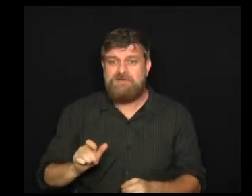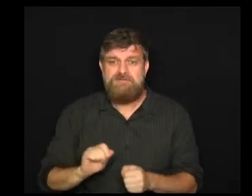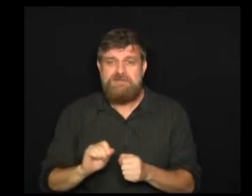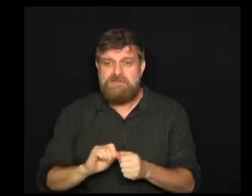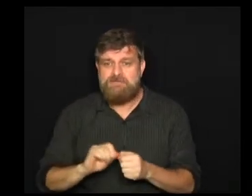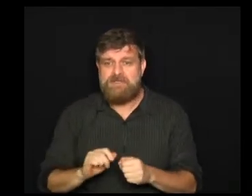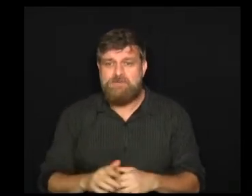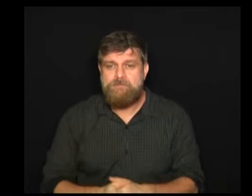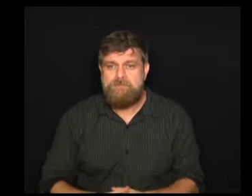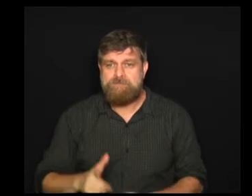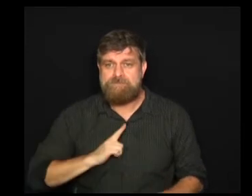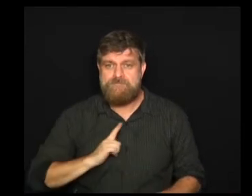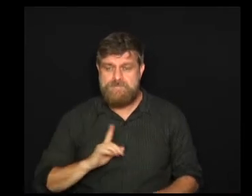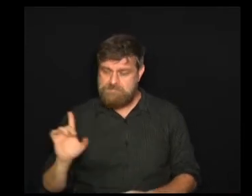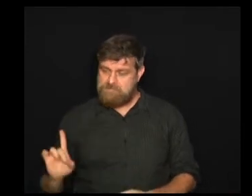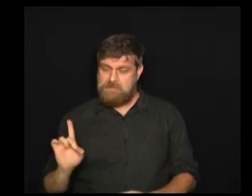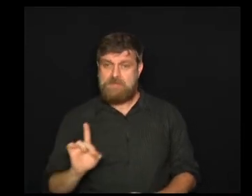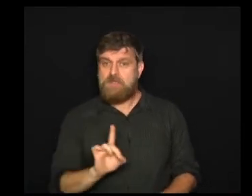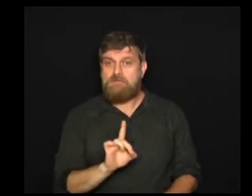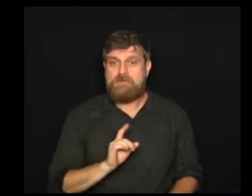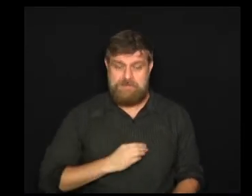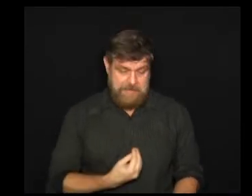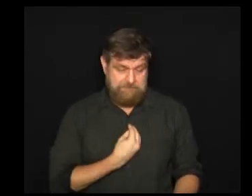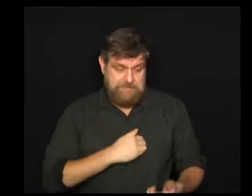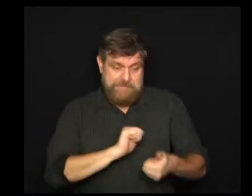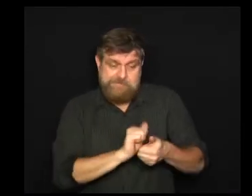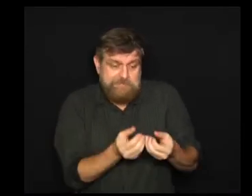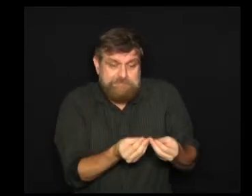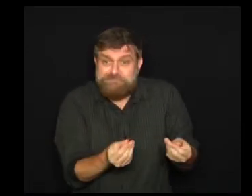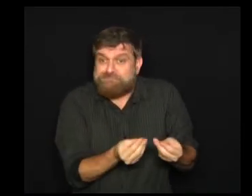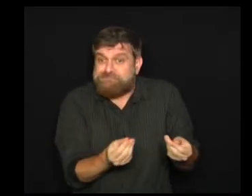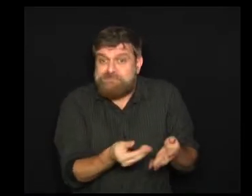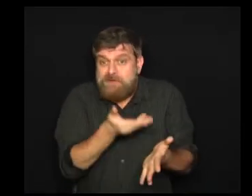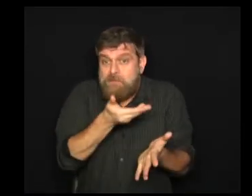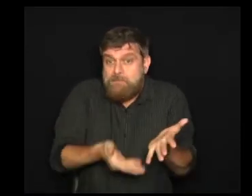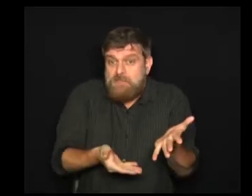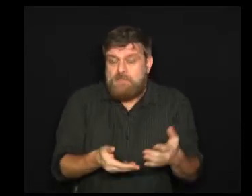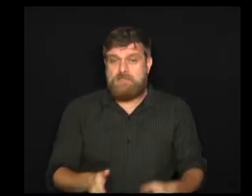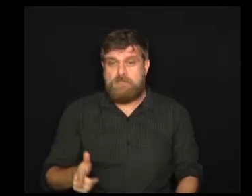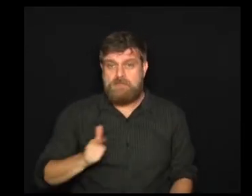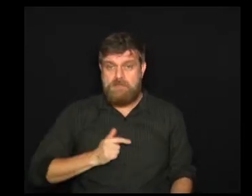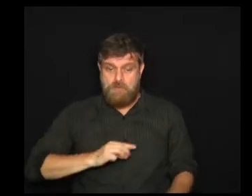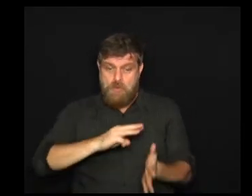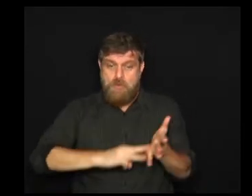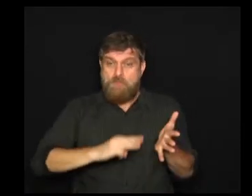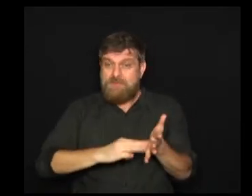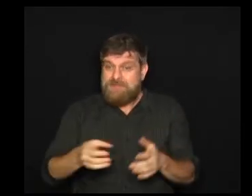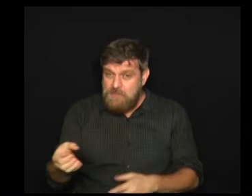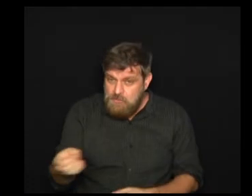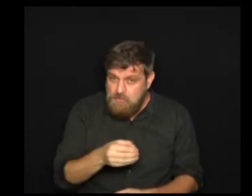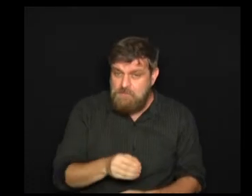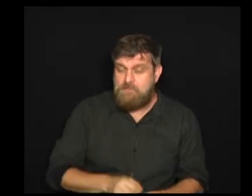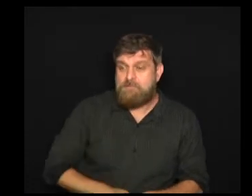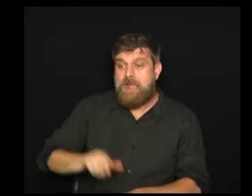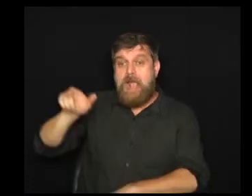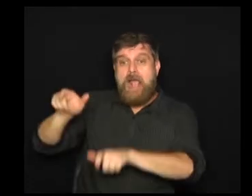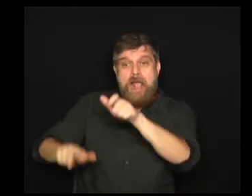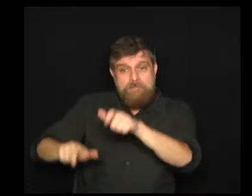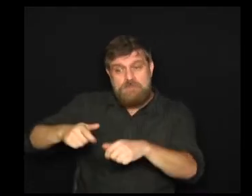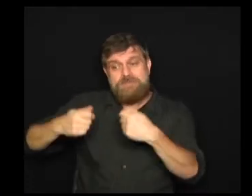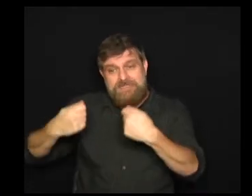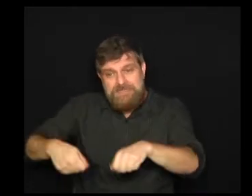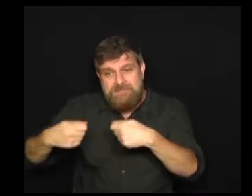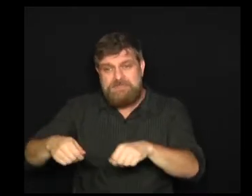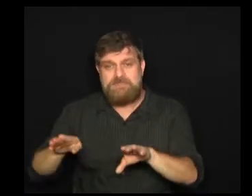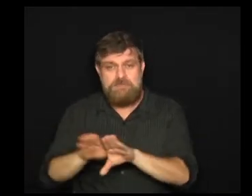fazer uma reabilitação, vai perder qualidade de vida. Então, esse novo modal seria para esse público. E aí eu